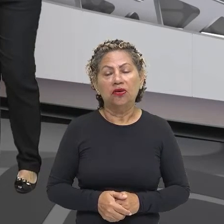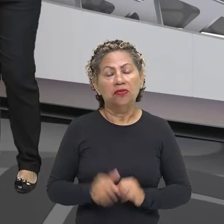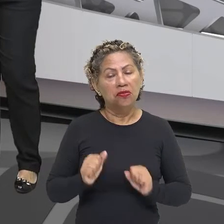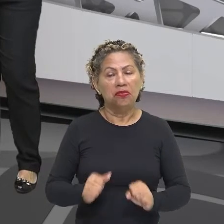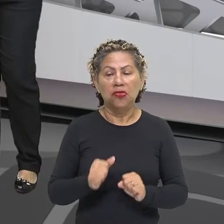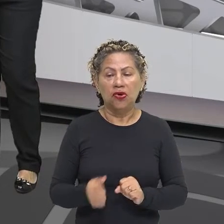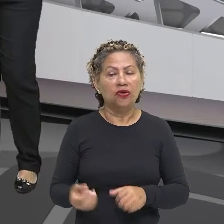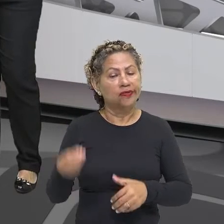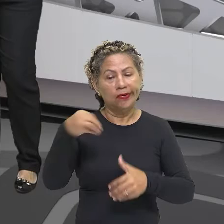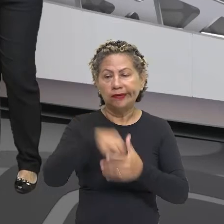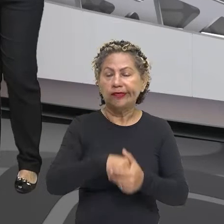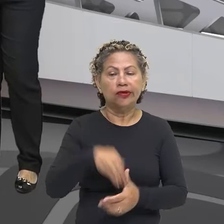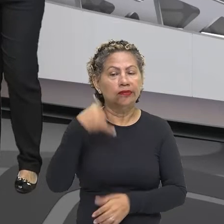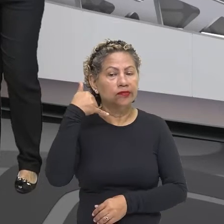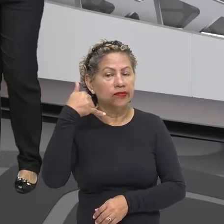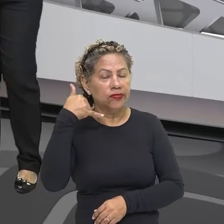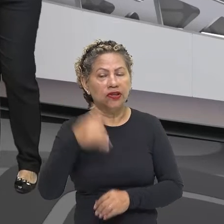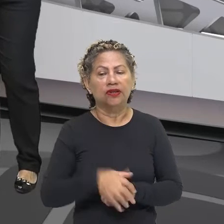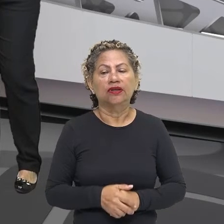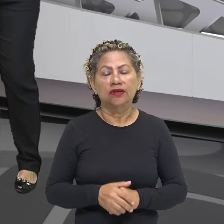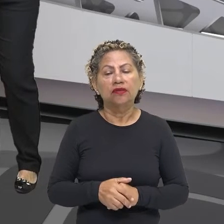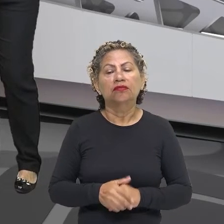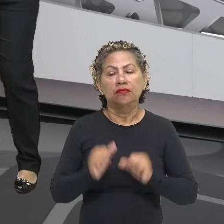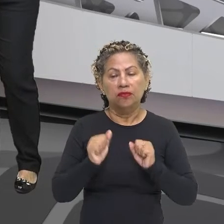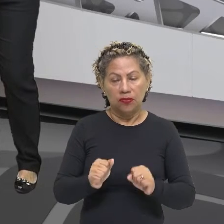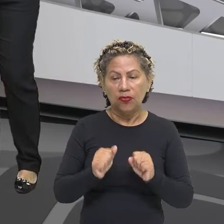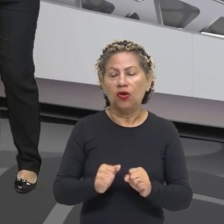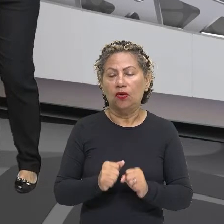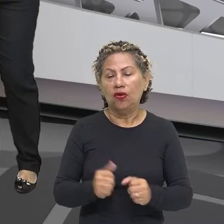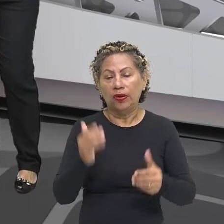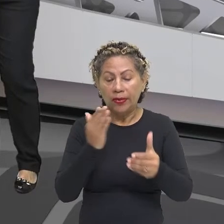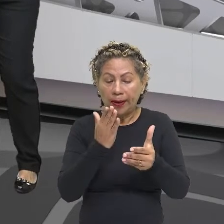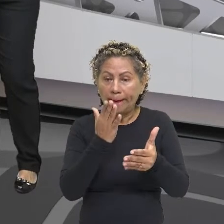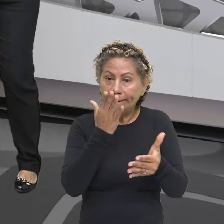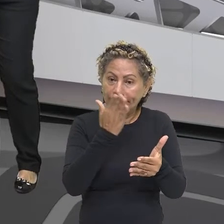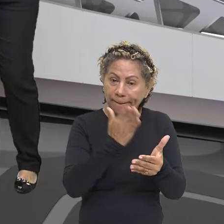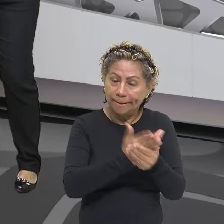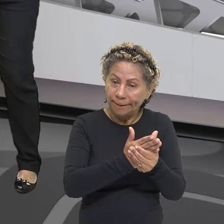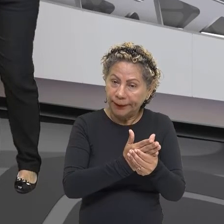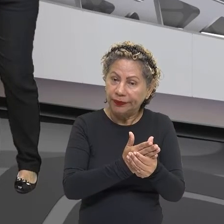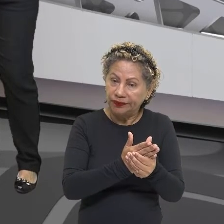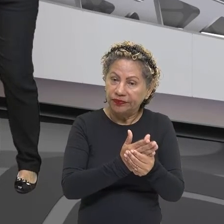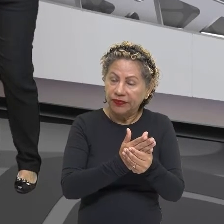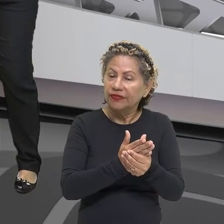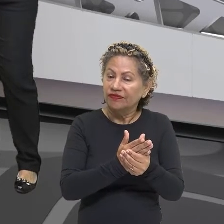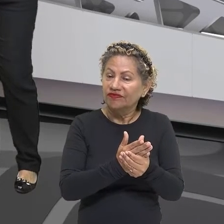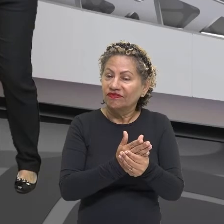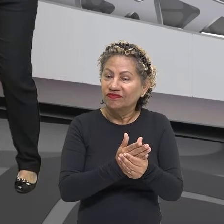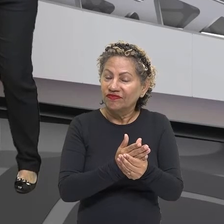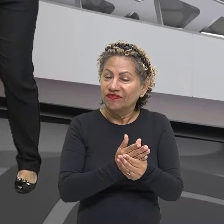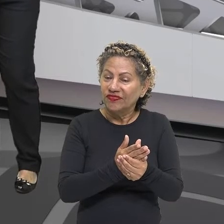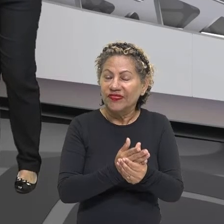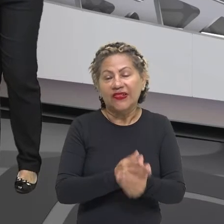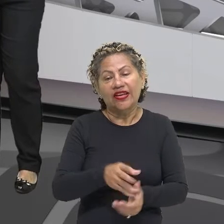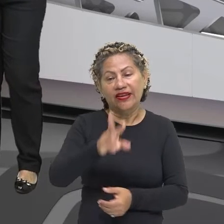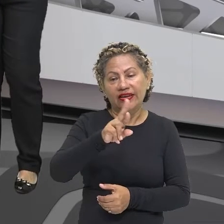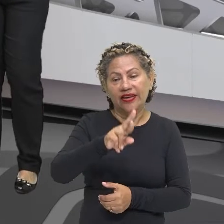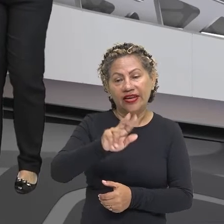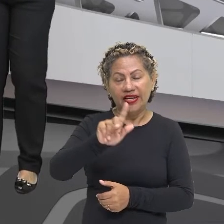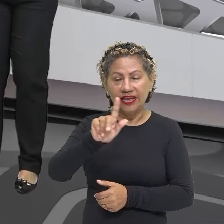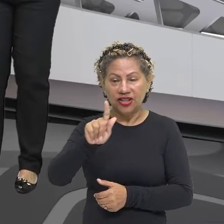smartphone, o meu drive, né, que fica guardadinho lá na nuvem. É um drive onde tem uma capacidade que eu possa estar